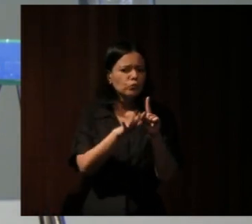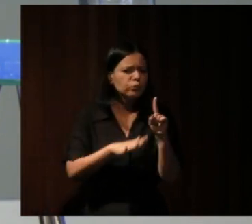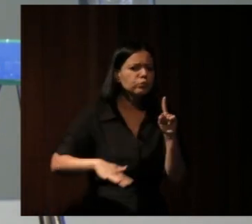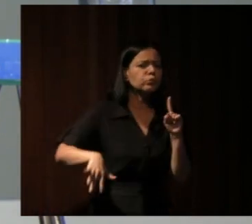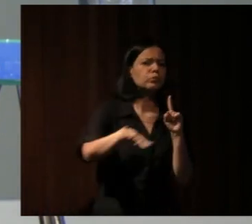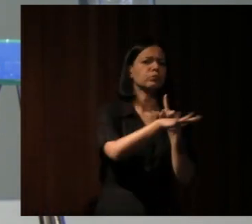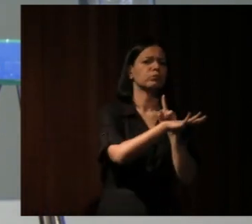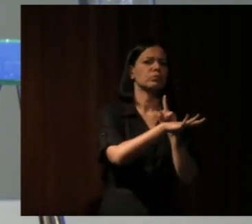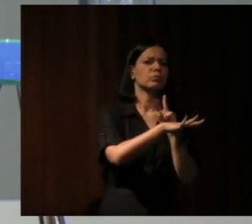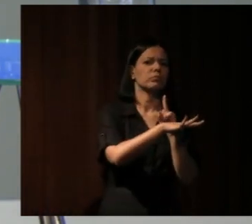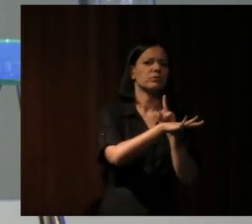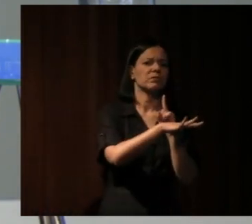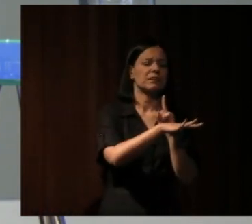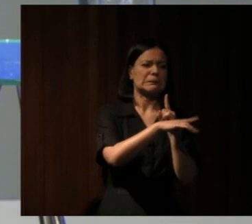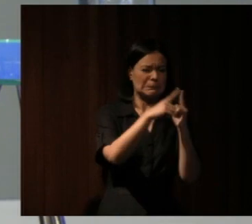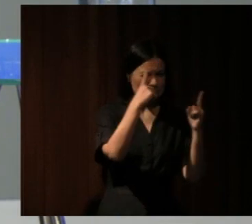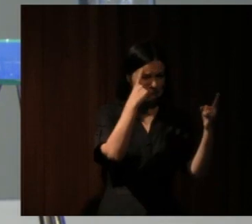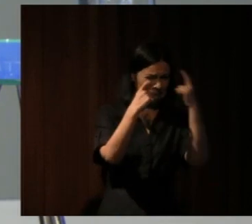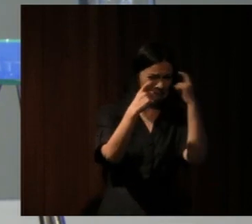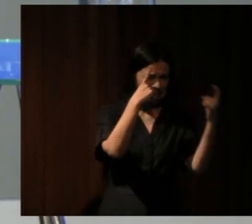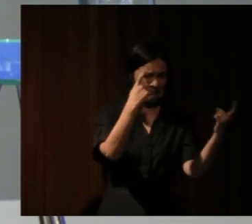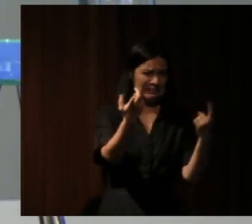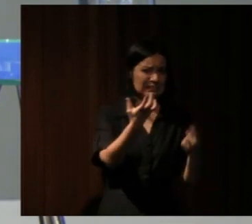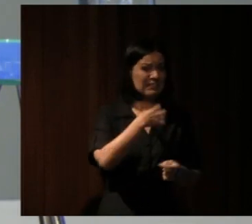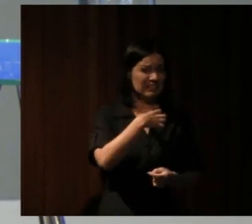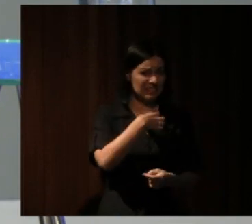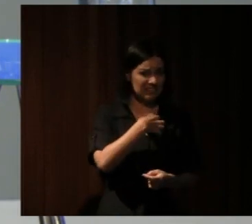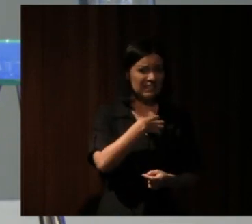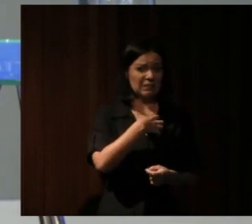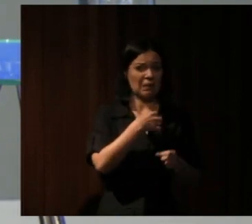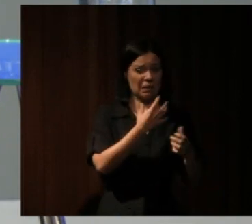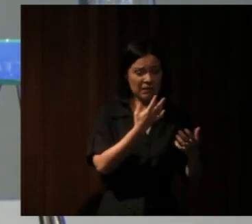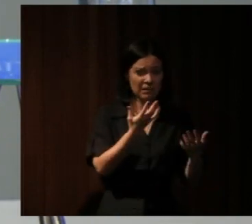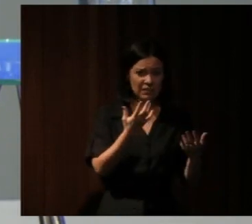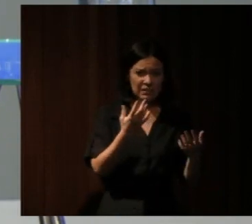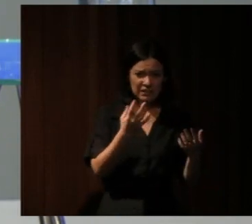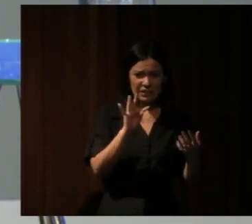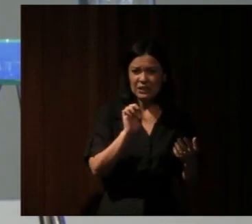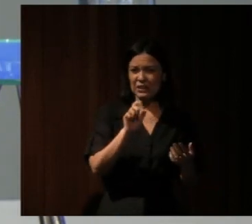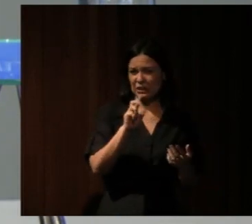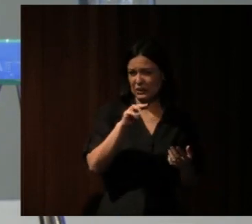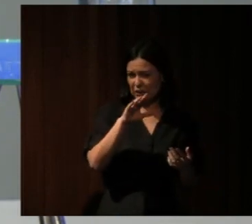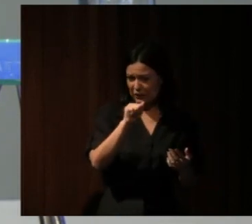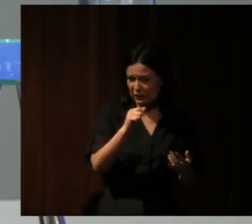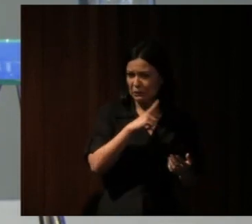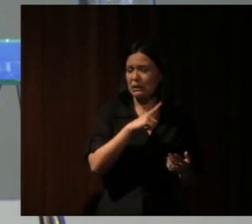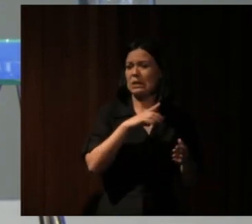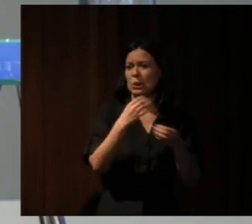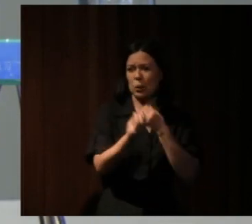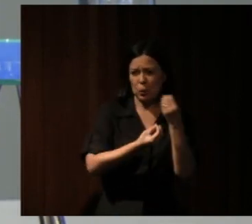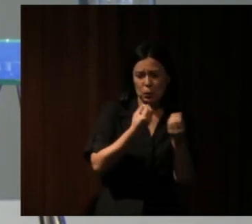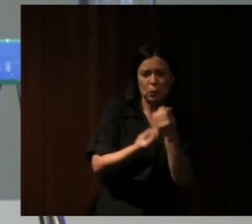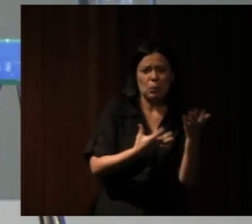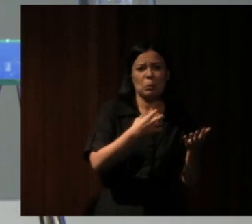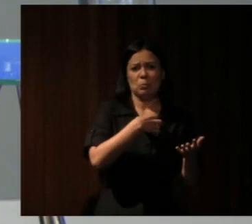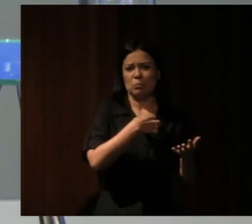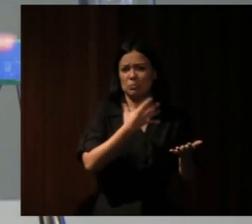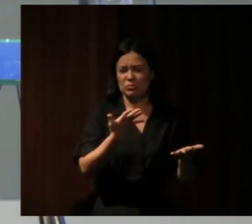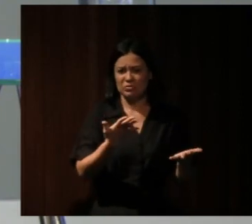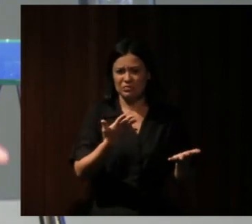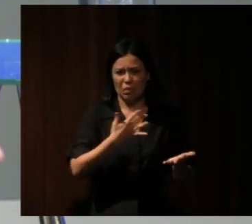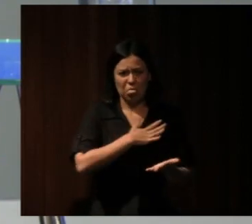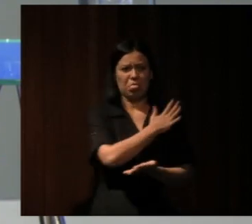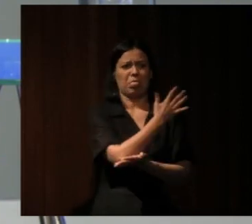que que tá violenta que tá radicalizada né Tem elementos como a Telma falou de de misoginia de homofobia né Eh de